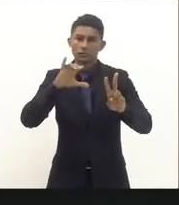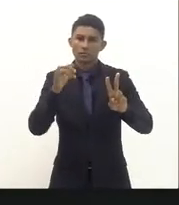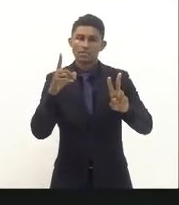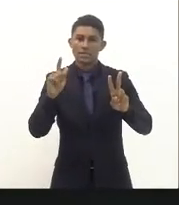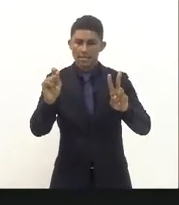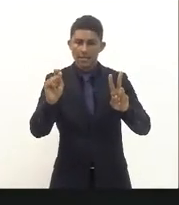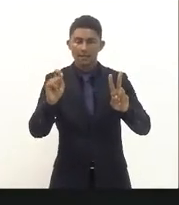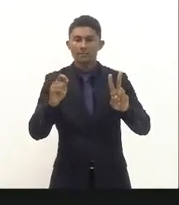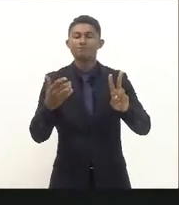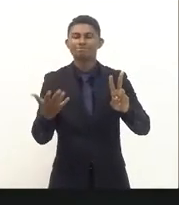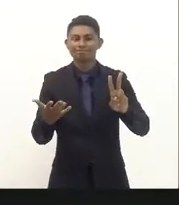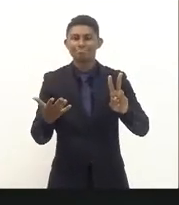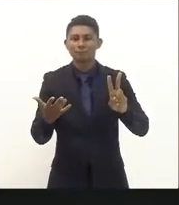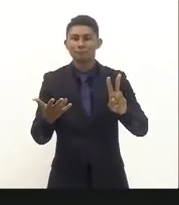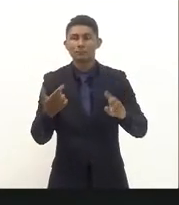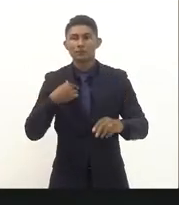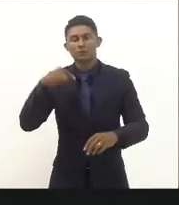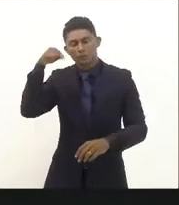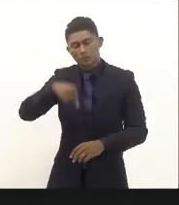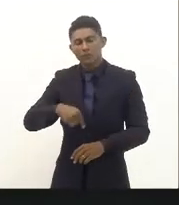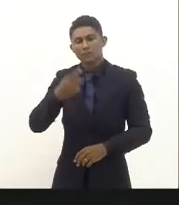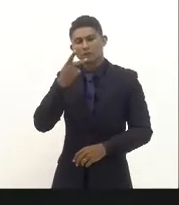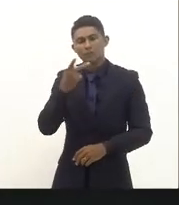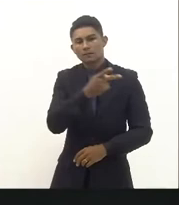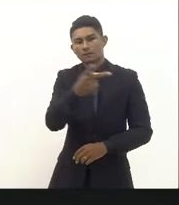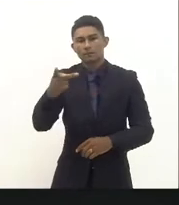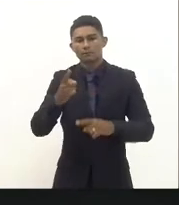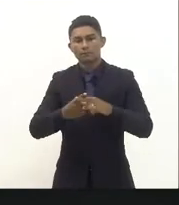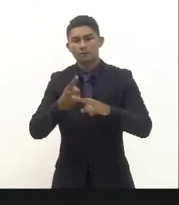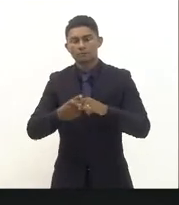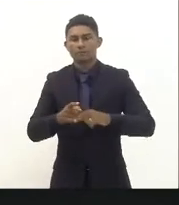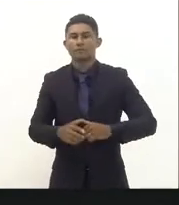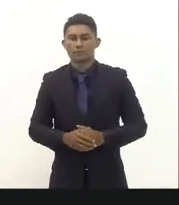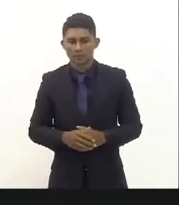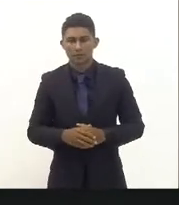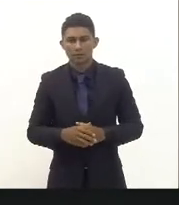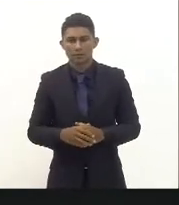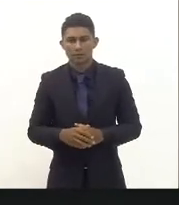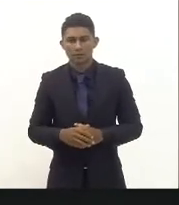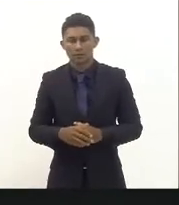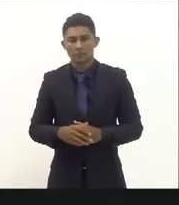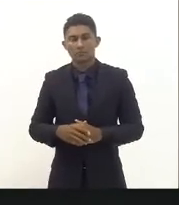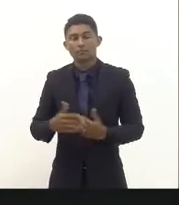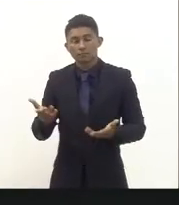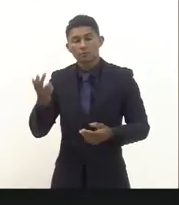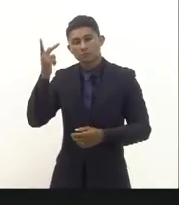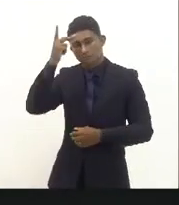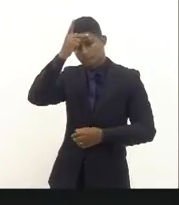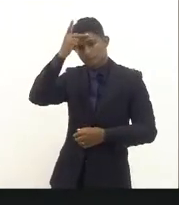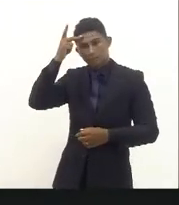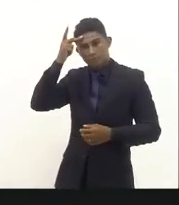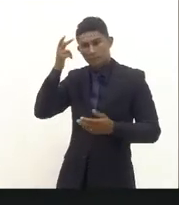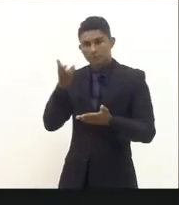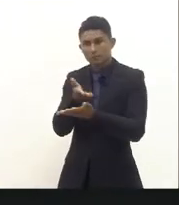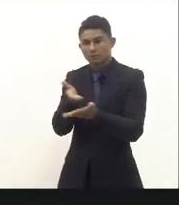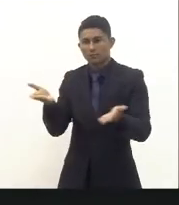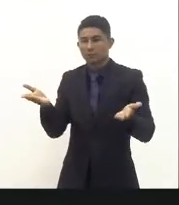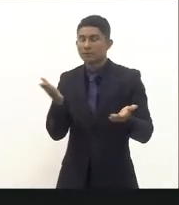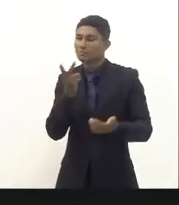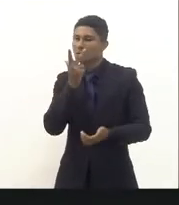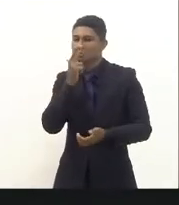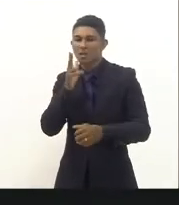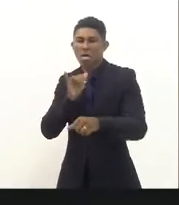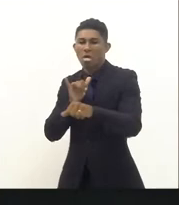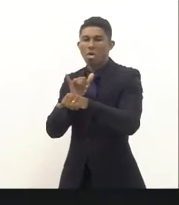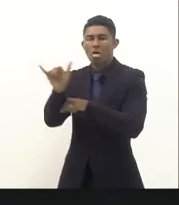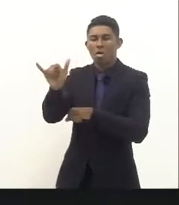vem fazendo isso justamente por querer bancar não é a pessoas que que na verdade são traidores né